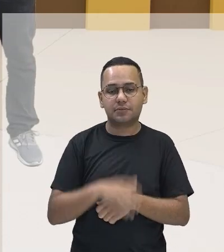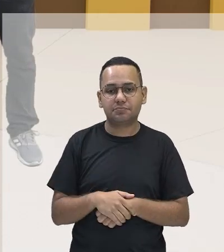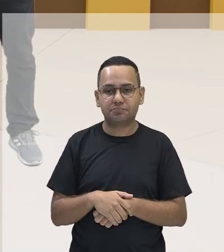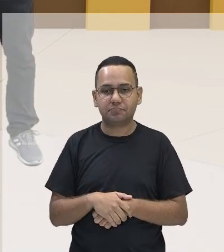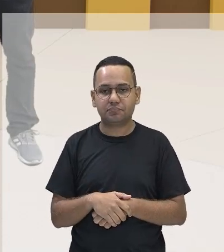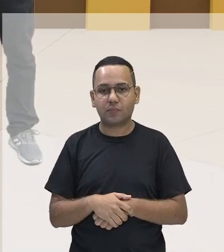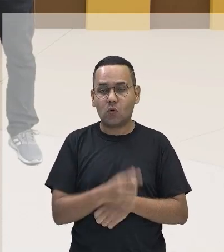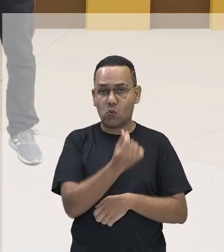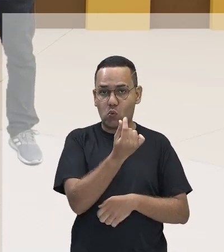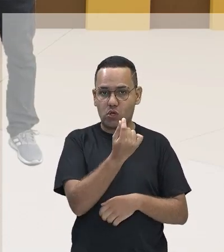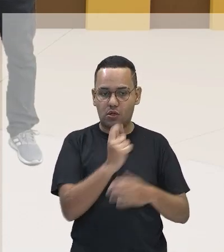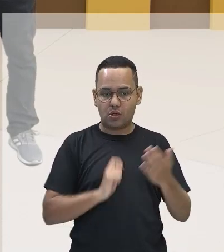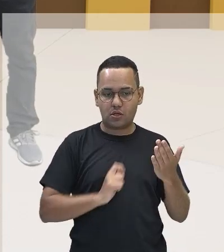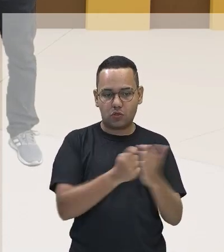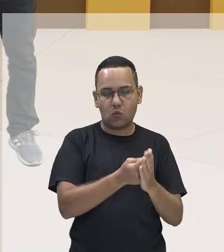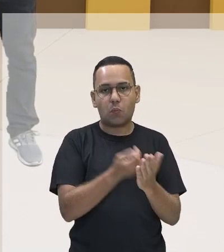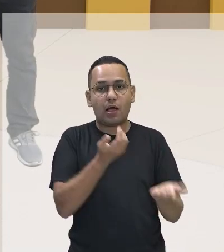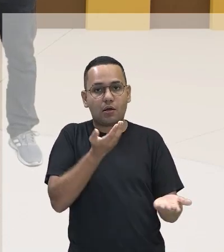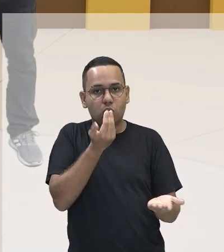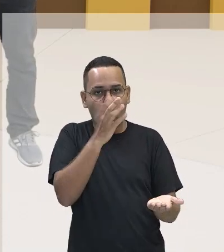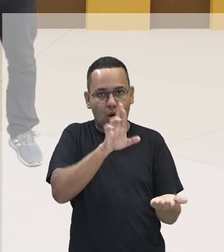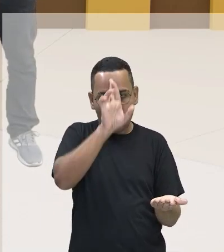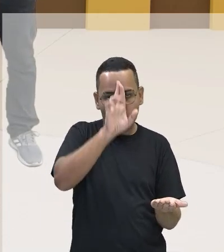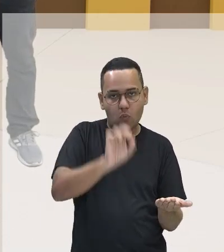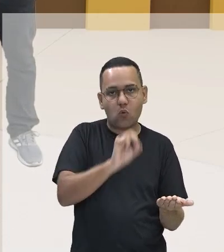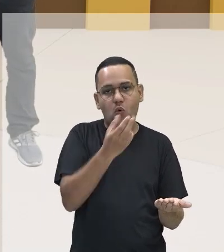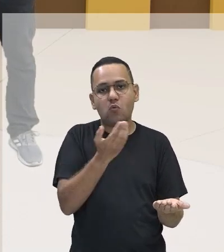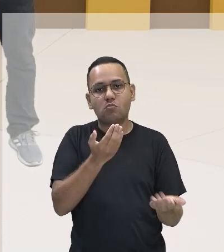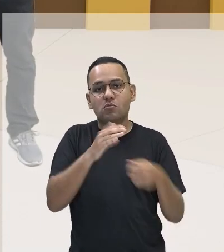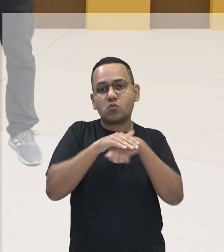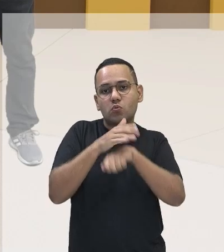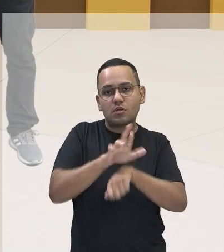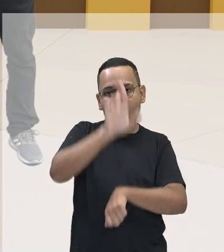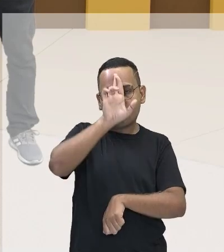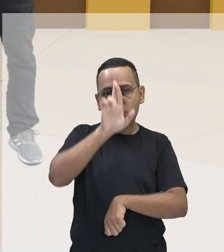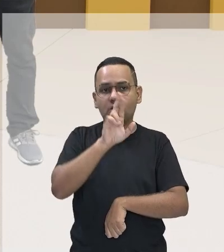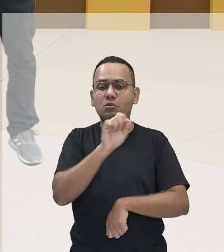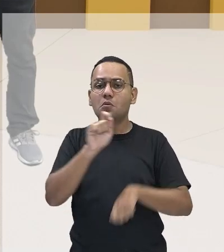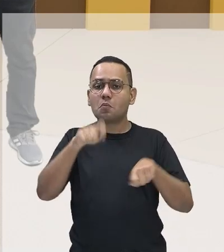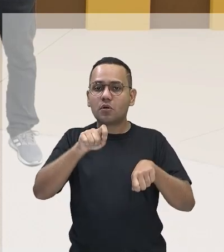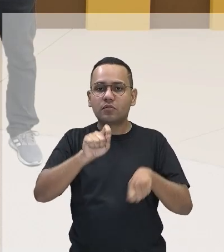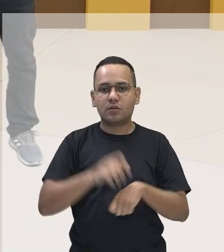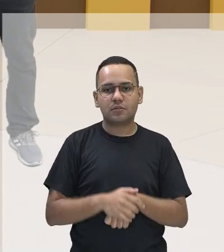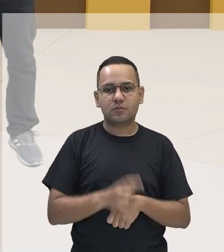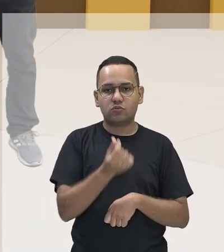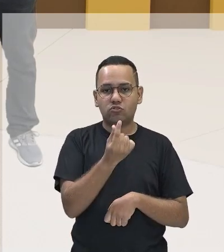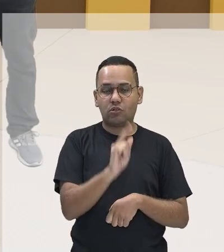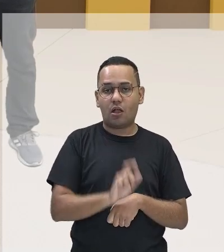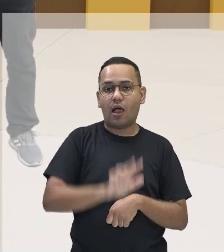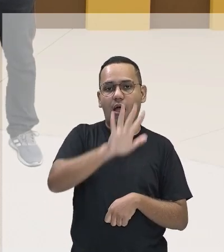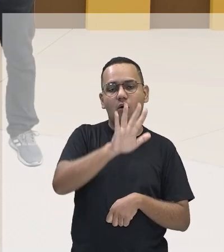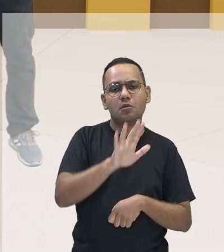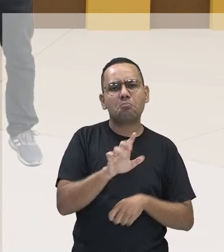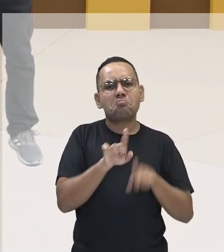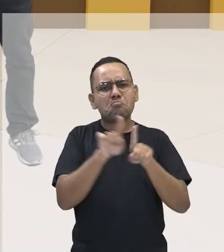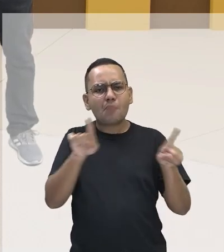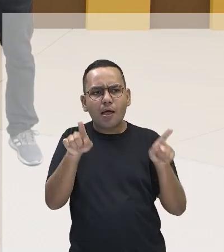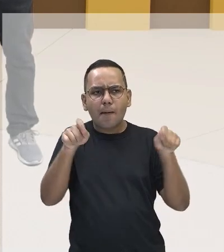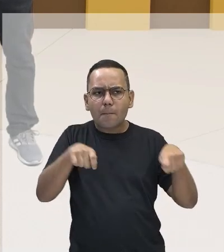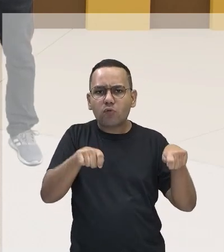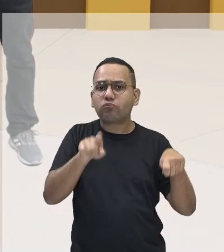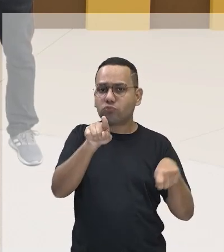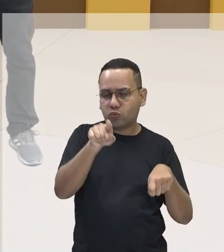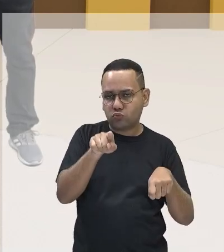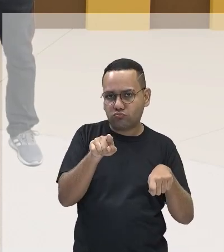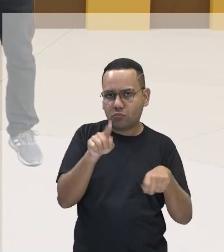jantar, ele é um valor muito alto em relação, por exemplo, ao que você poderia pegar esse dinheiro e comprar de ingredientes para você